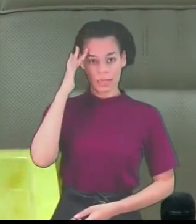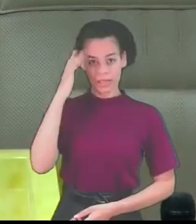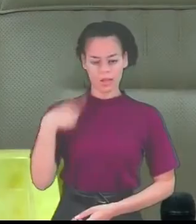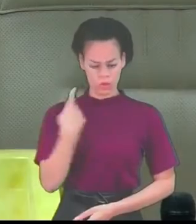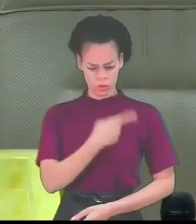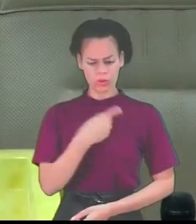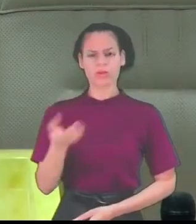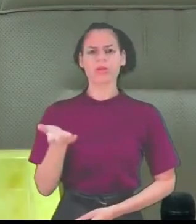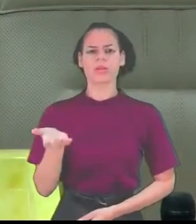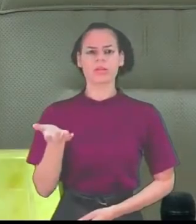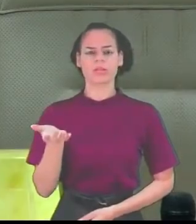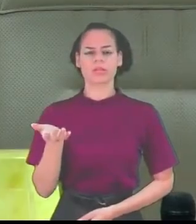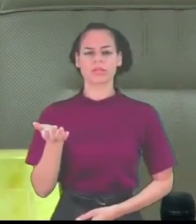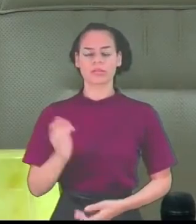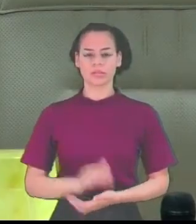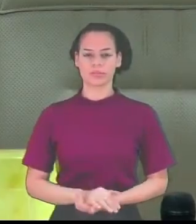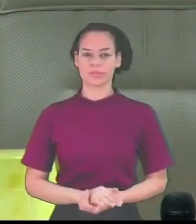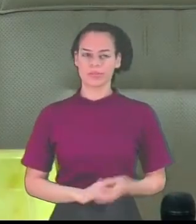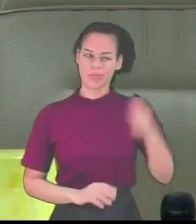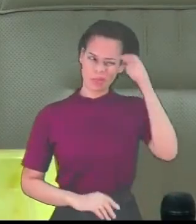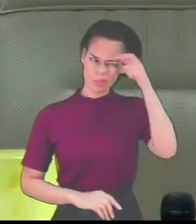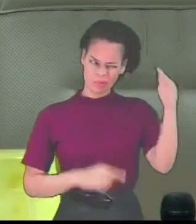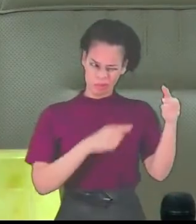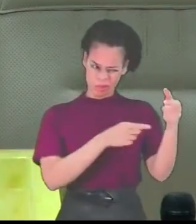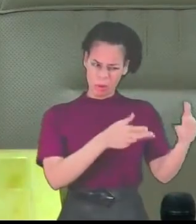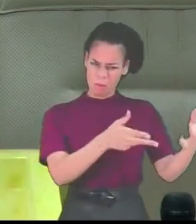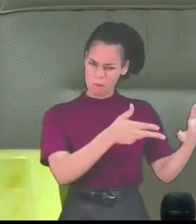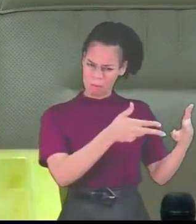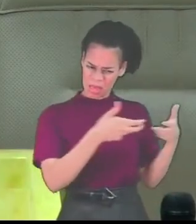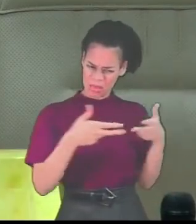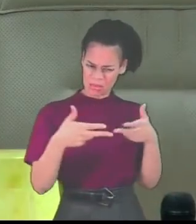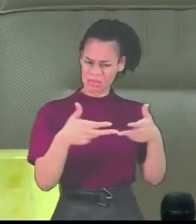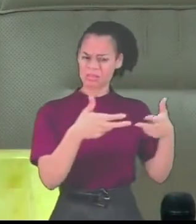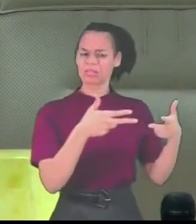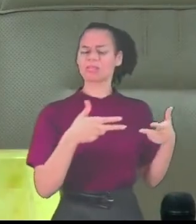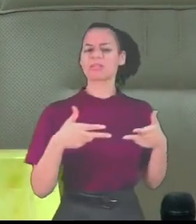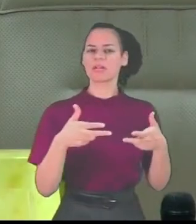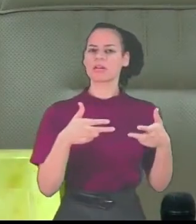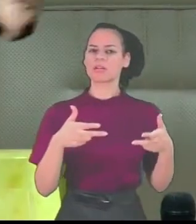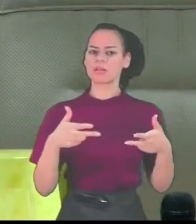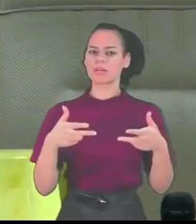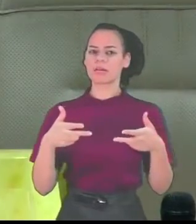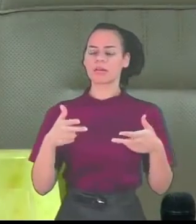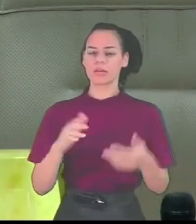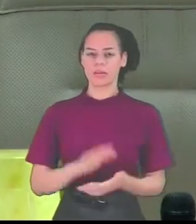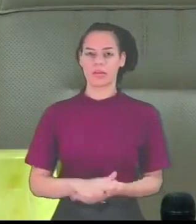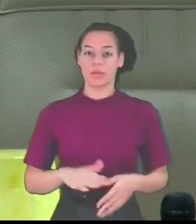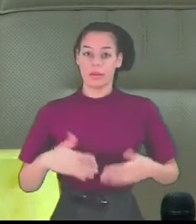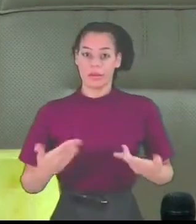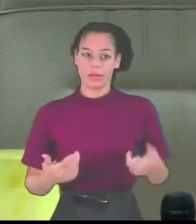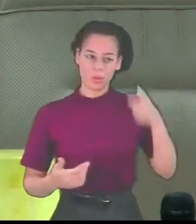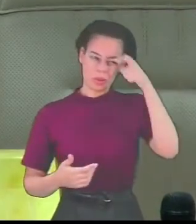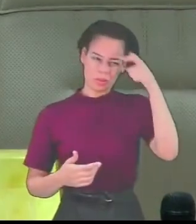queremos e ele percebe ele nota Aí ele lança as setas malignas